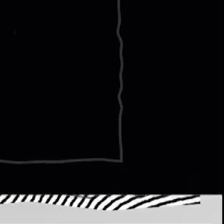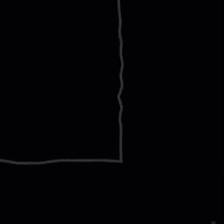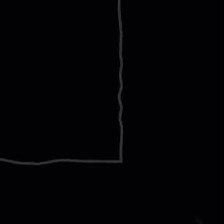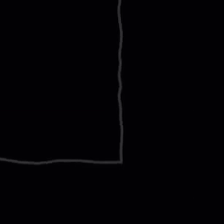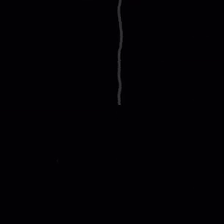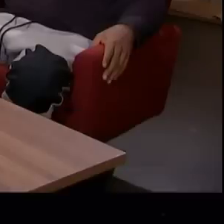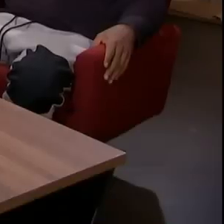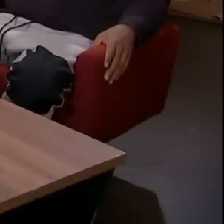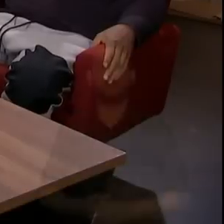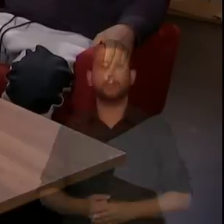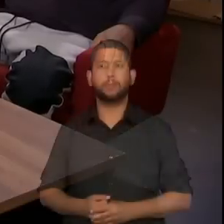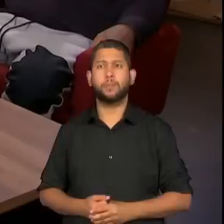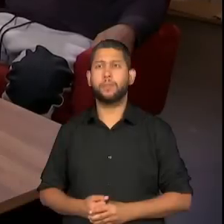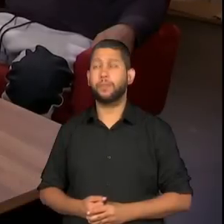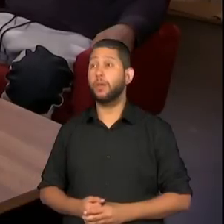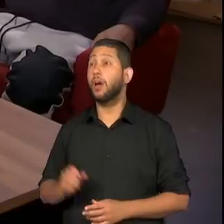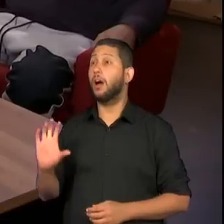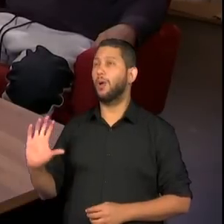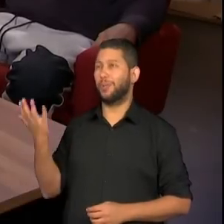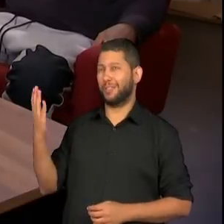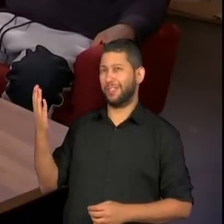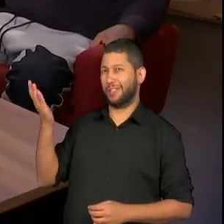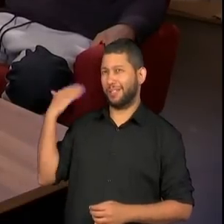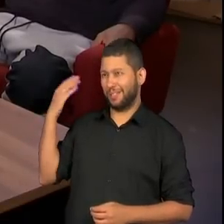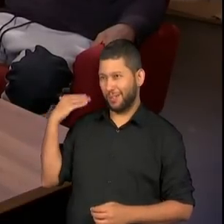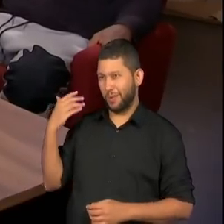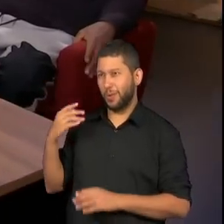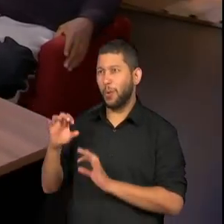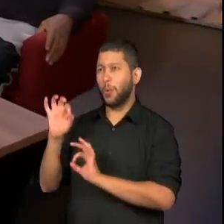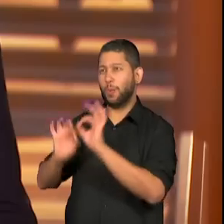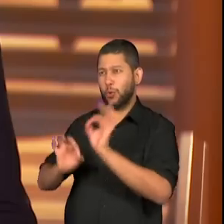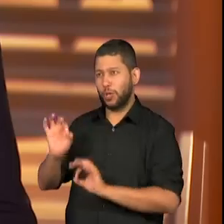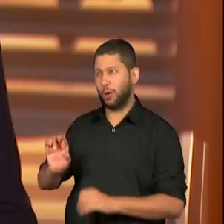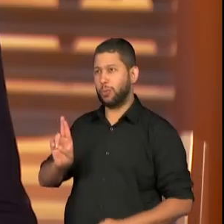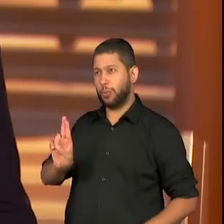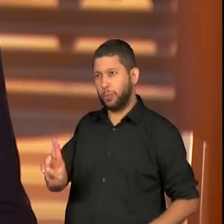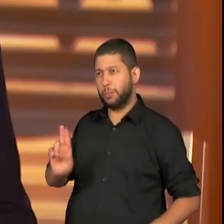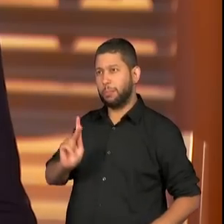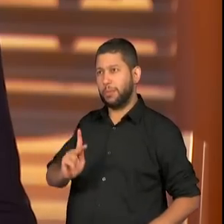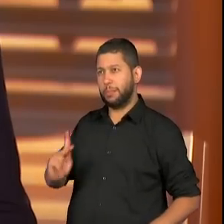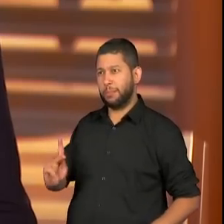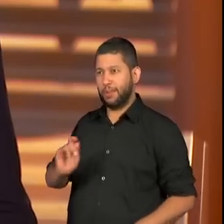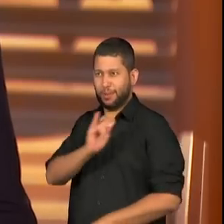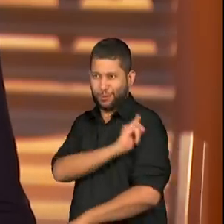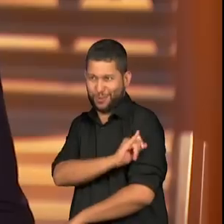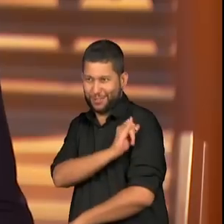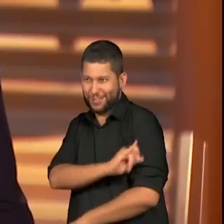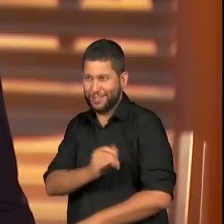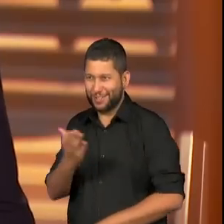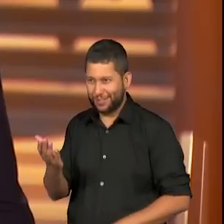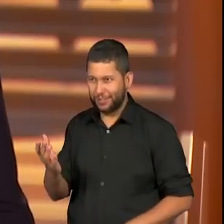vide. Quando teve o projeto das UPPs no Rio de Janeiro, que era